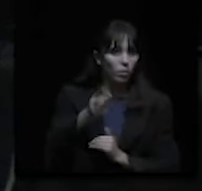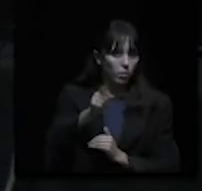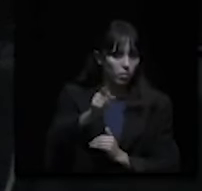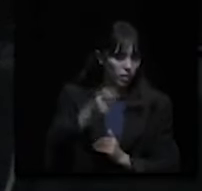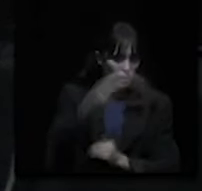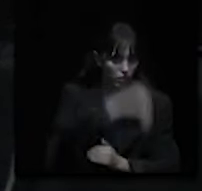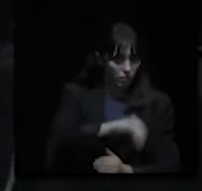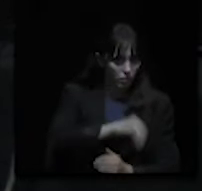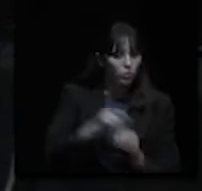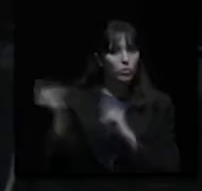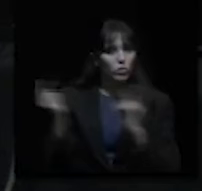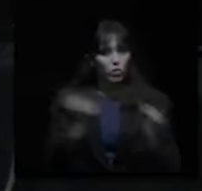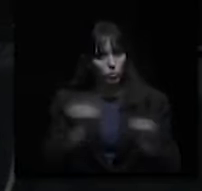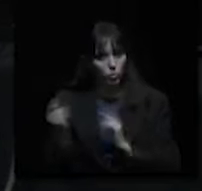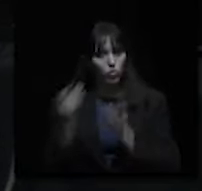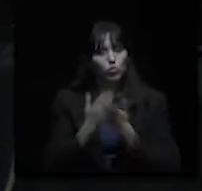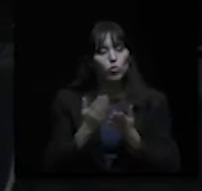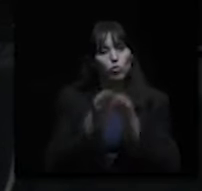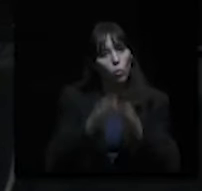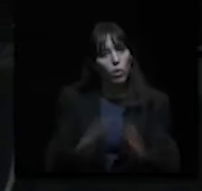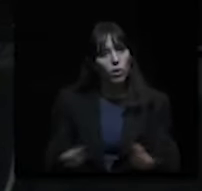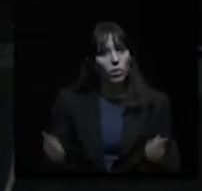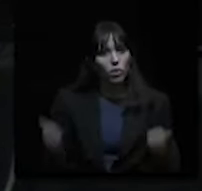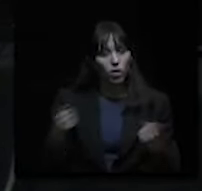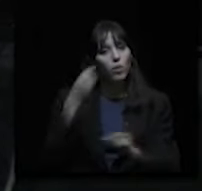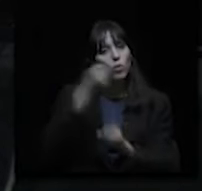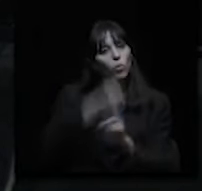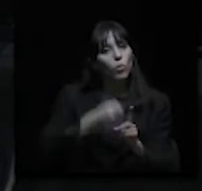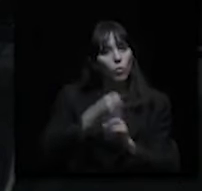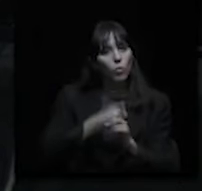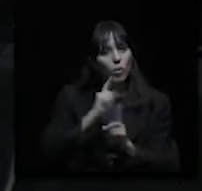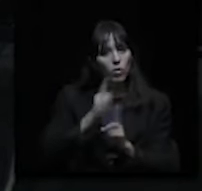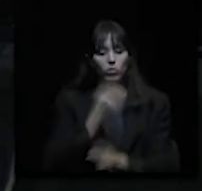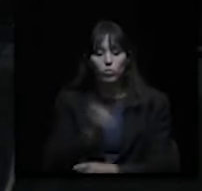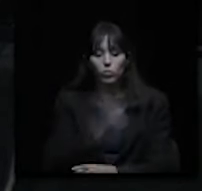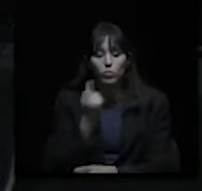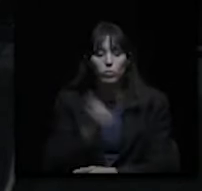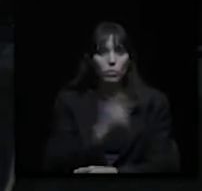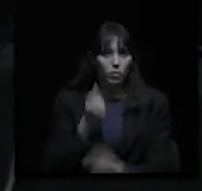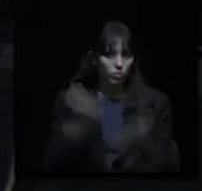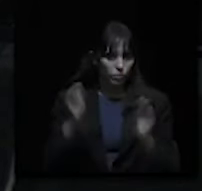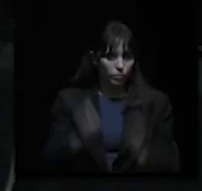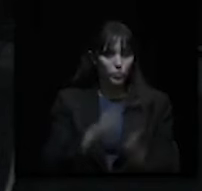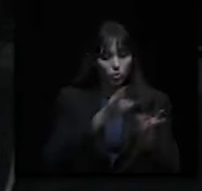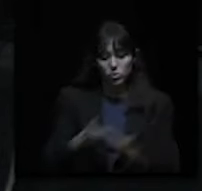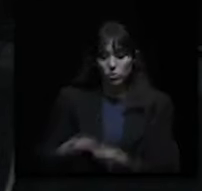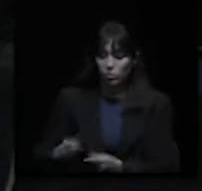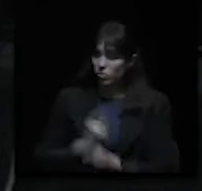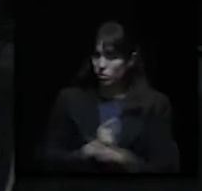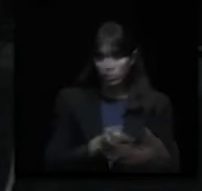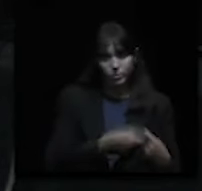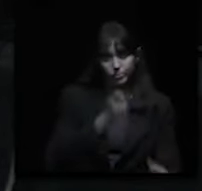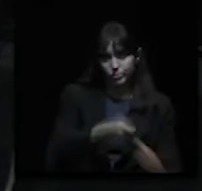dignos, seja aos transportes, seja às escolas com qualidade, seja no combate ao isolamento e à solidão. Este orçamento continua a não responder e